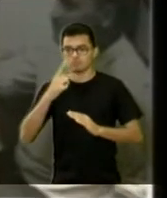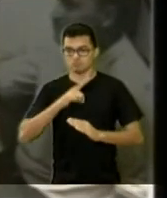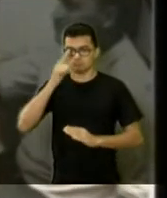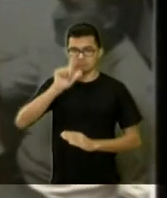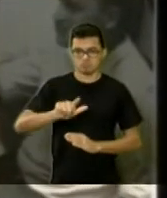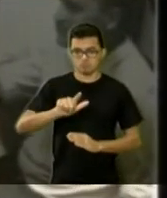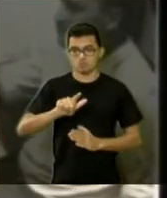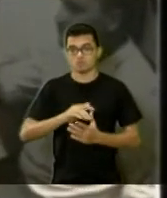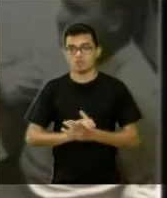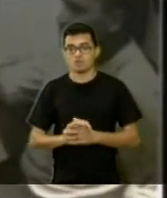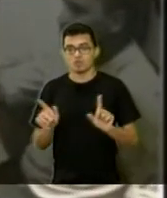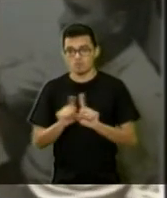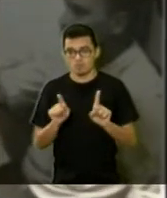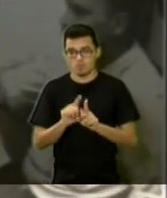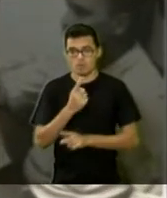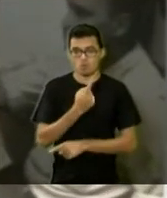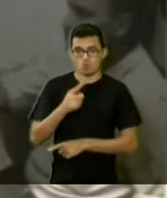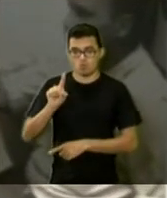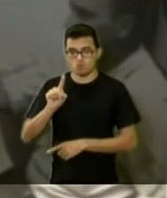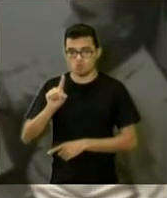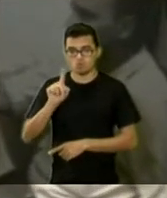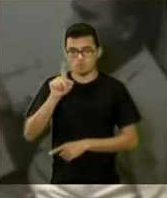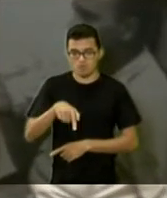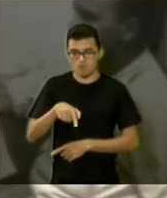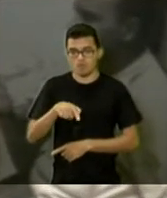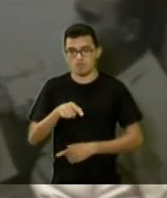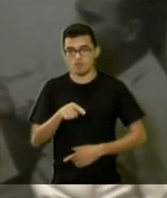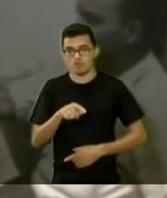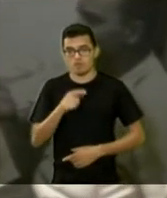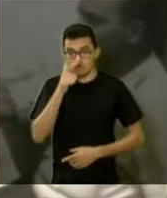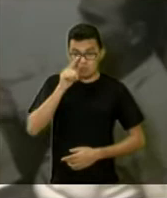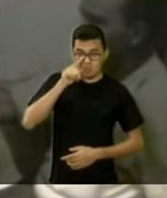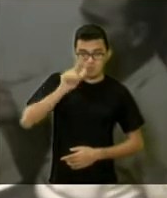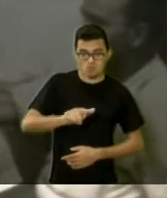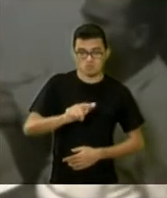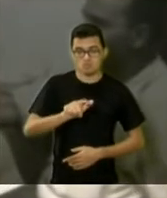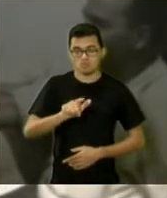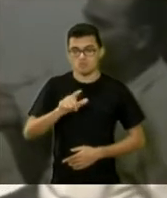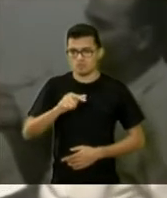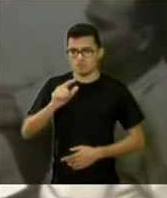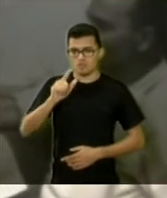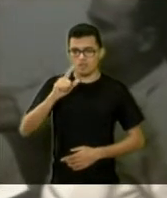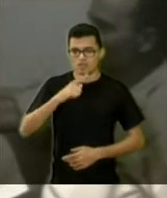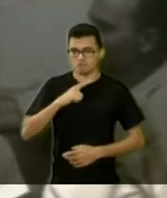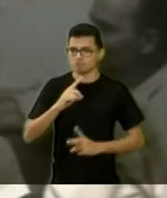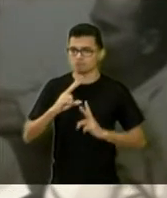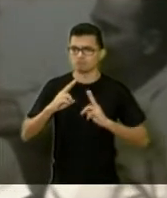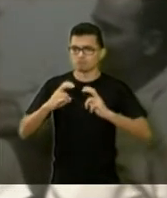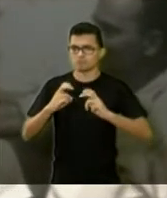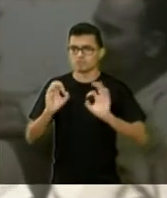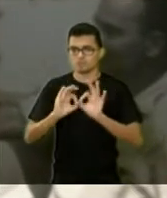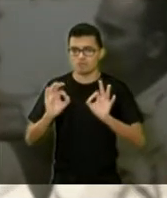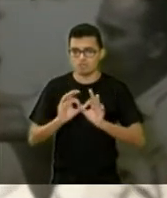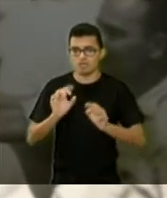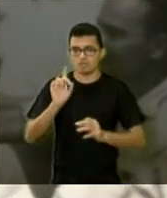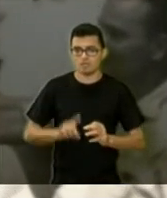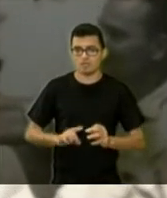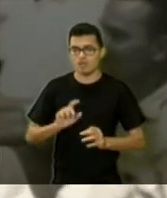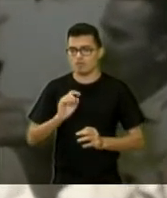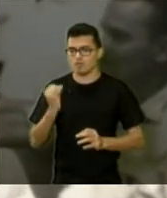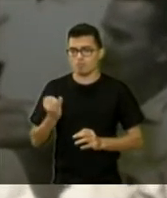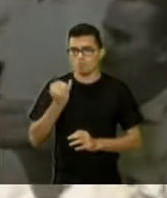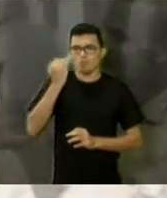última realização de Moacir de Freitas, da qual ele mesmo talvez não tenha se dado conta, mas que foi de